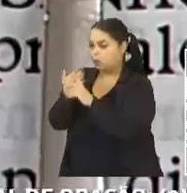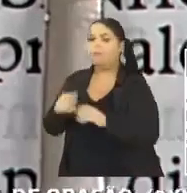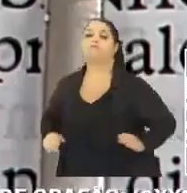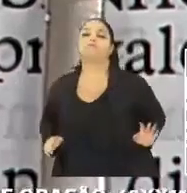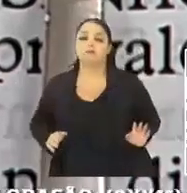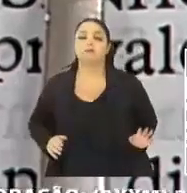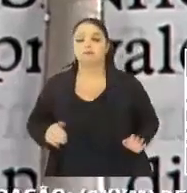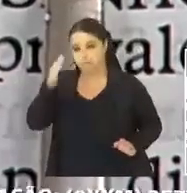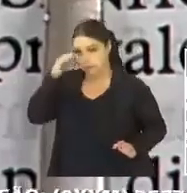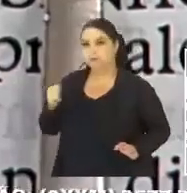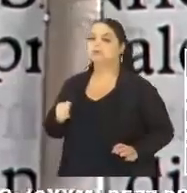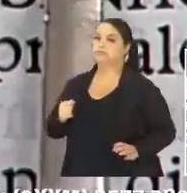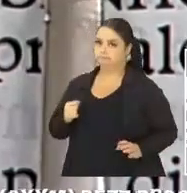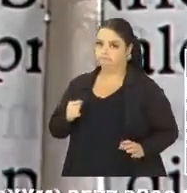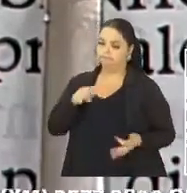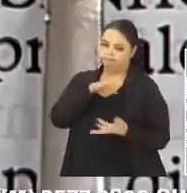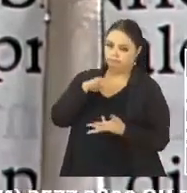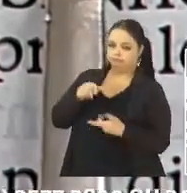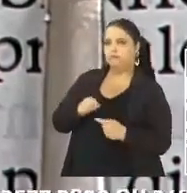E você sabe como é que funciona esse mundo, né?